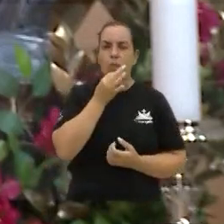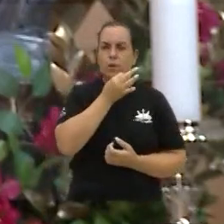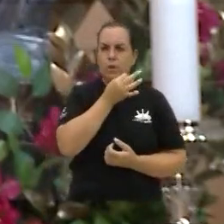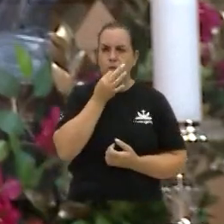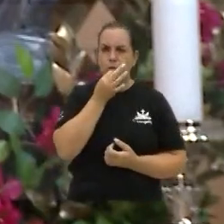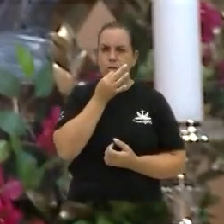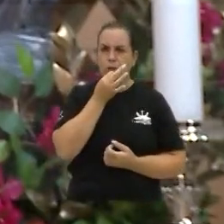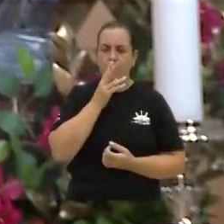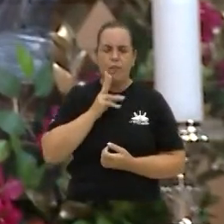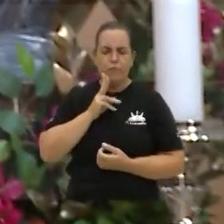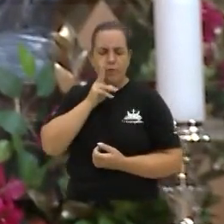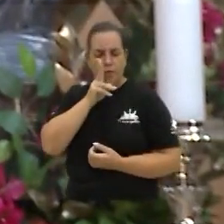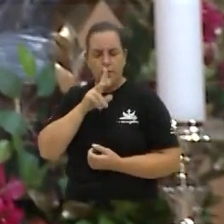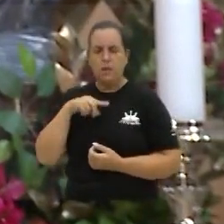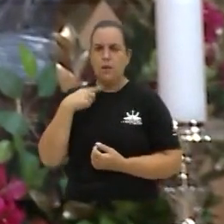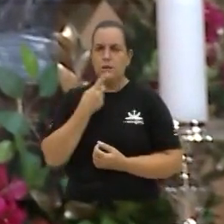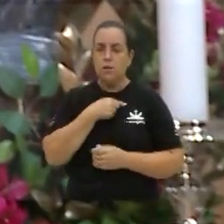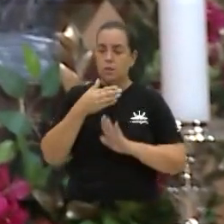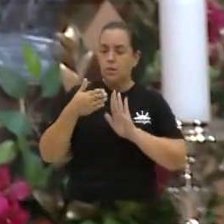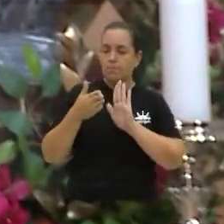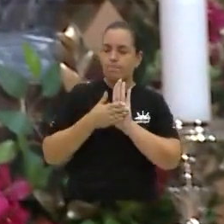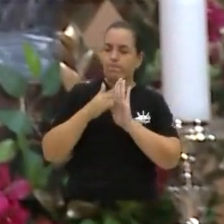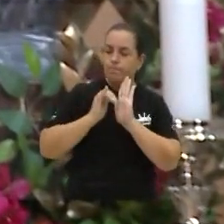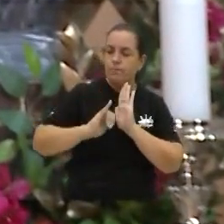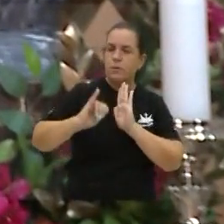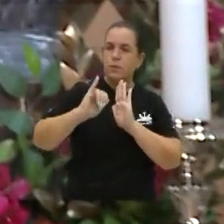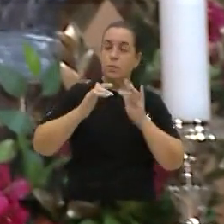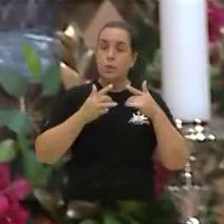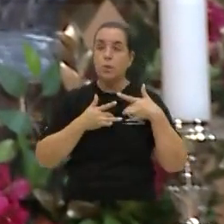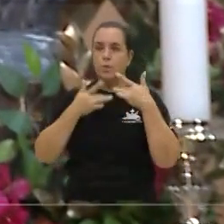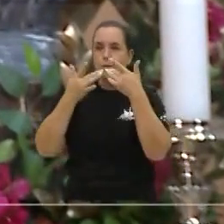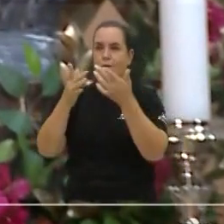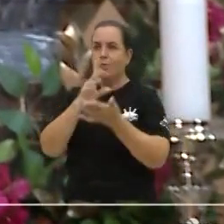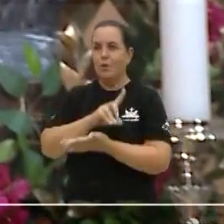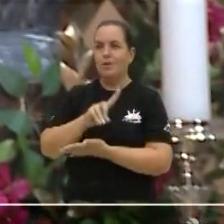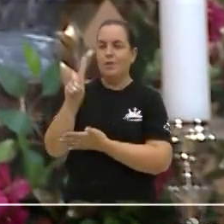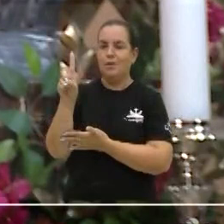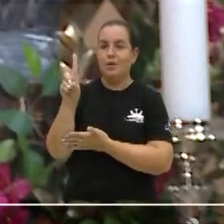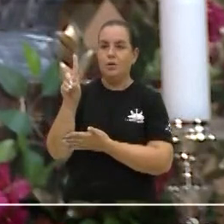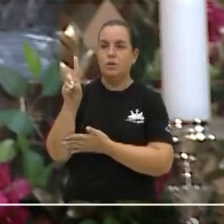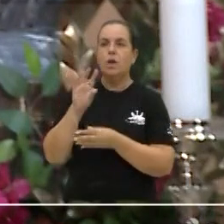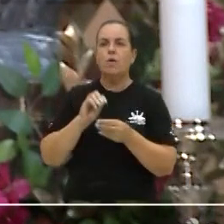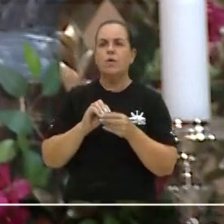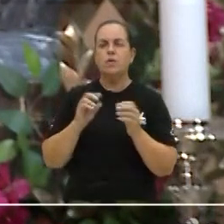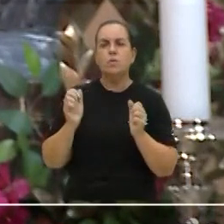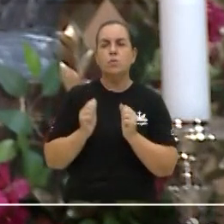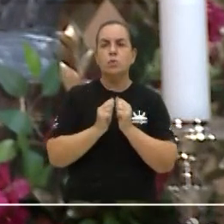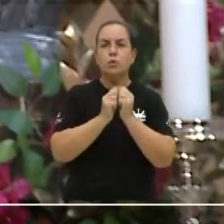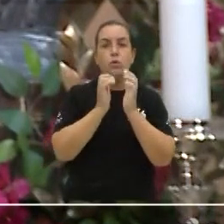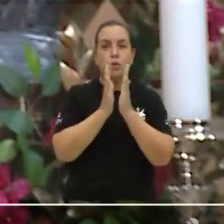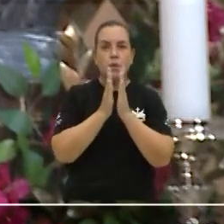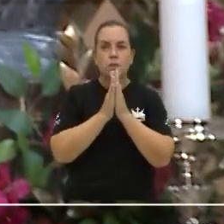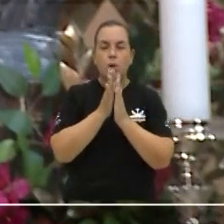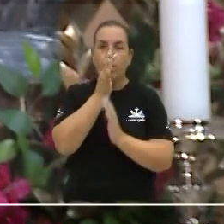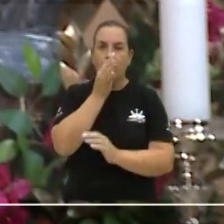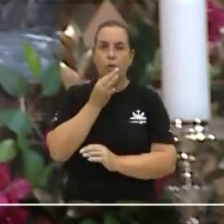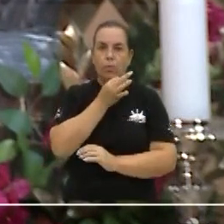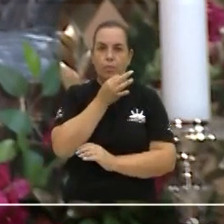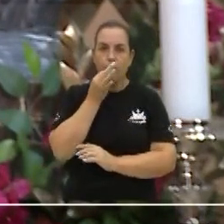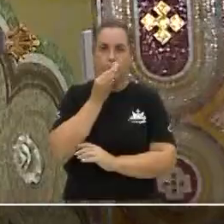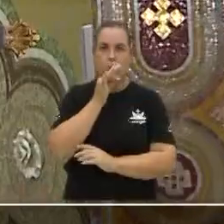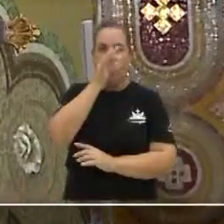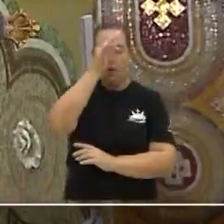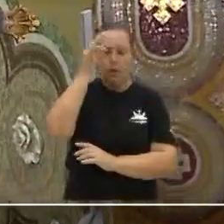nos fortalece para o testemunho da misericórdia divina. Façamos juntos a oração para a